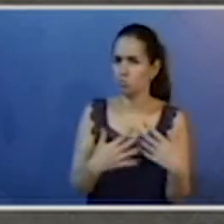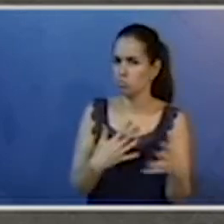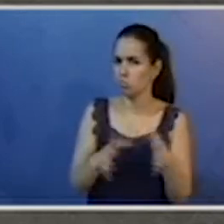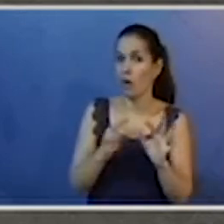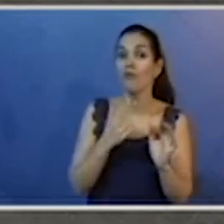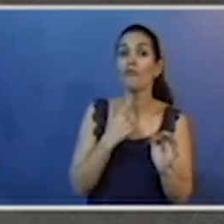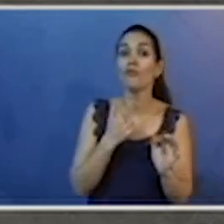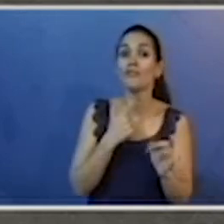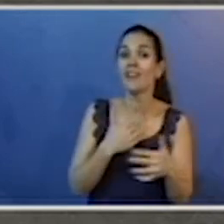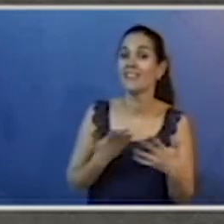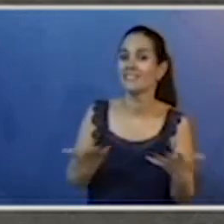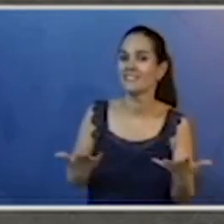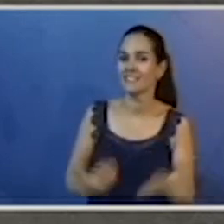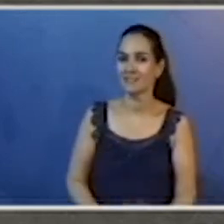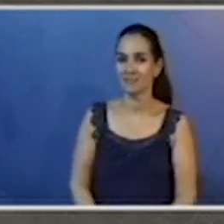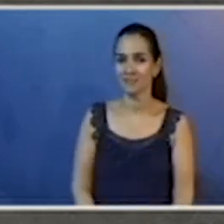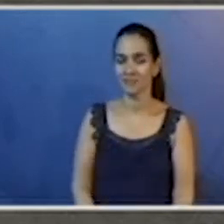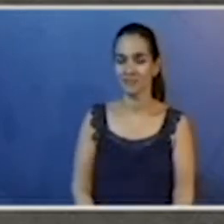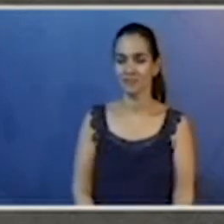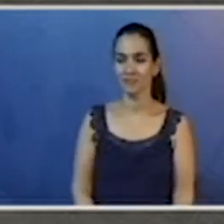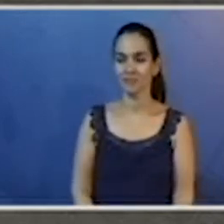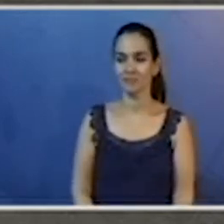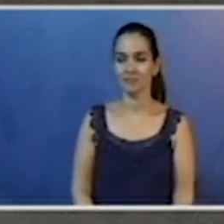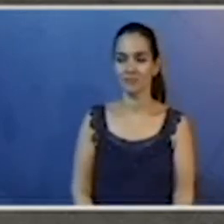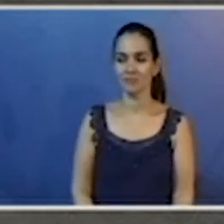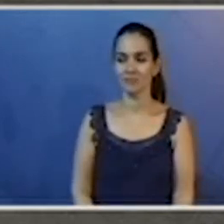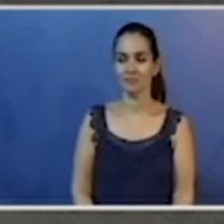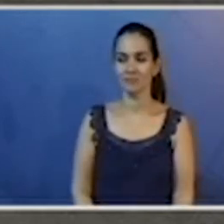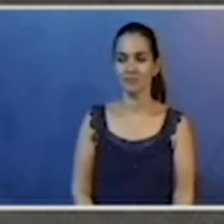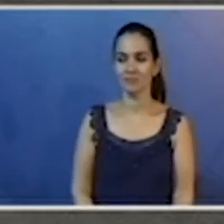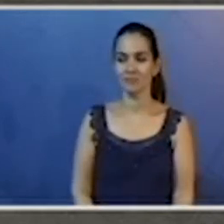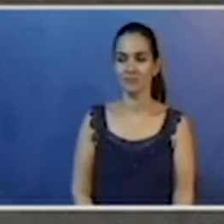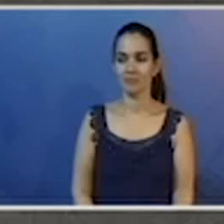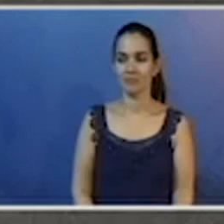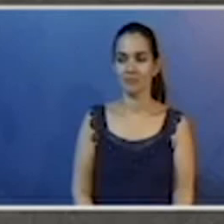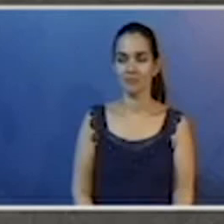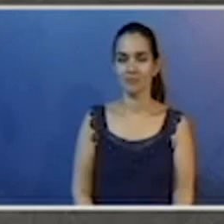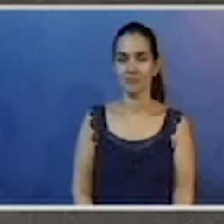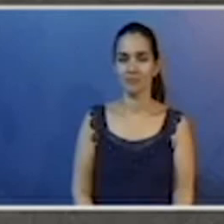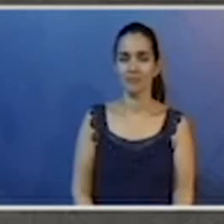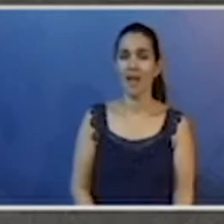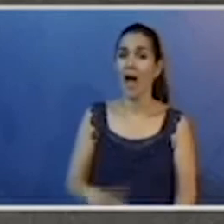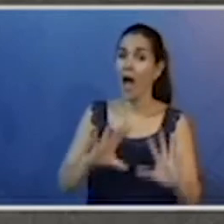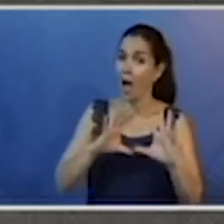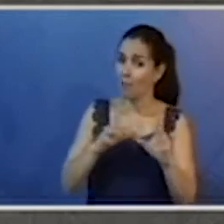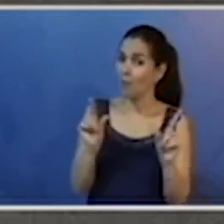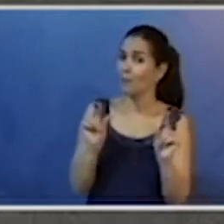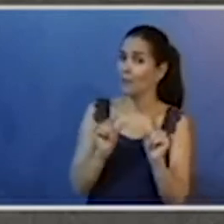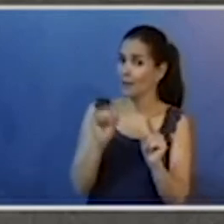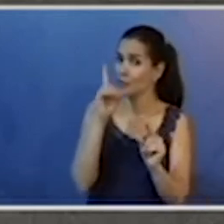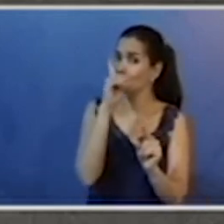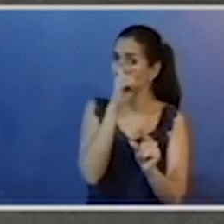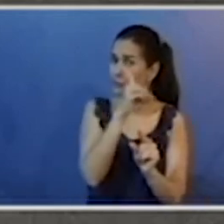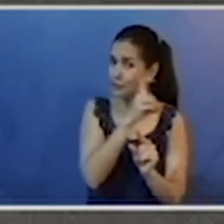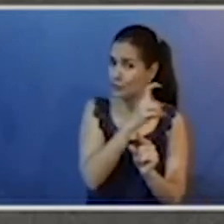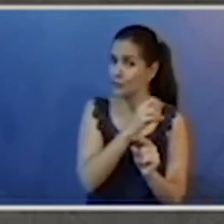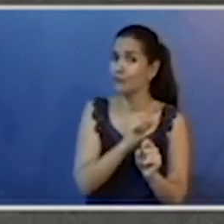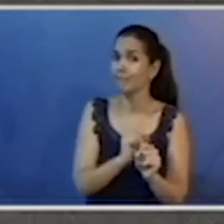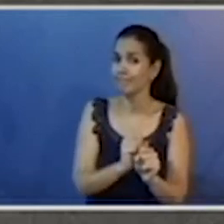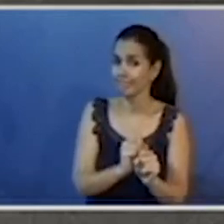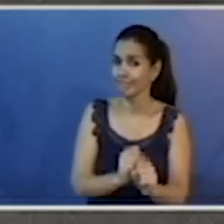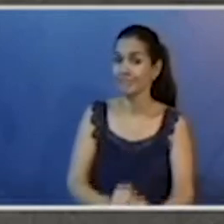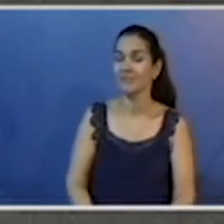o lado de fora o lado de dentro não tem problema porque a bolinha pequena ela é bem complicada e